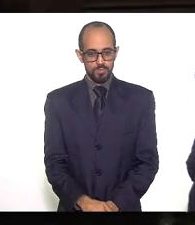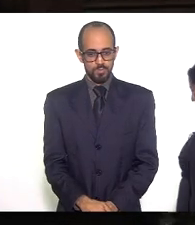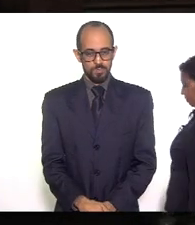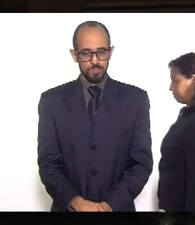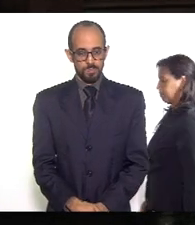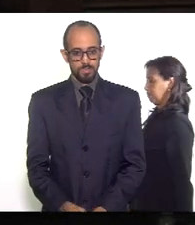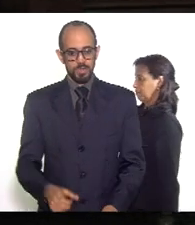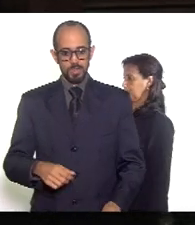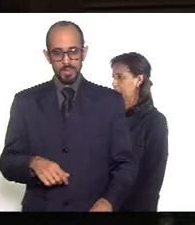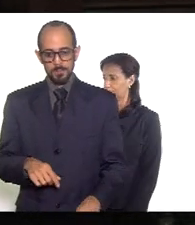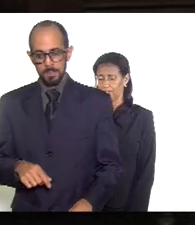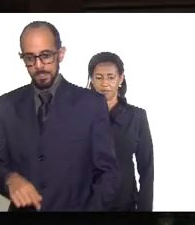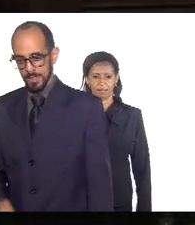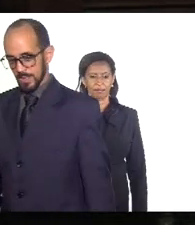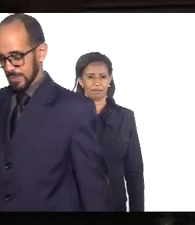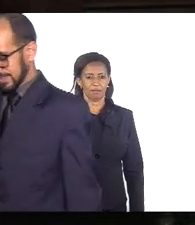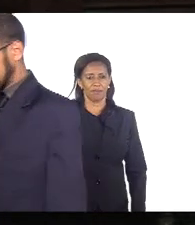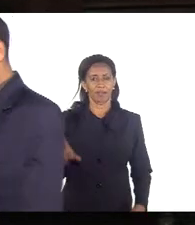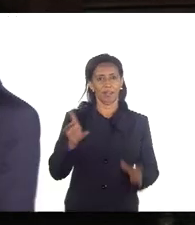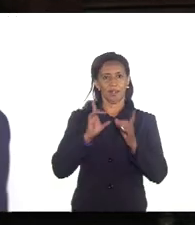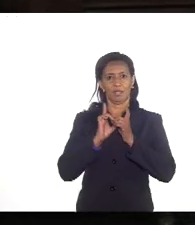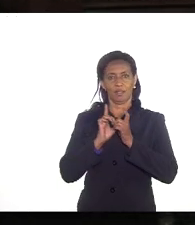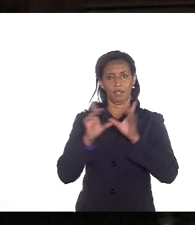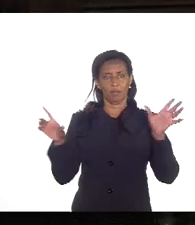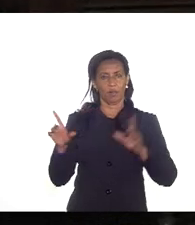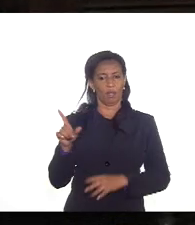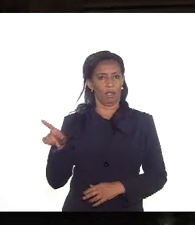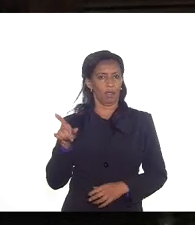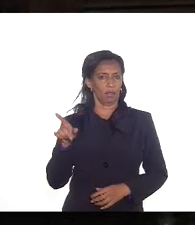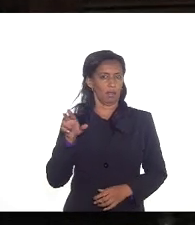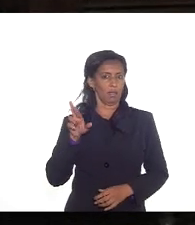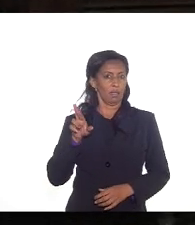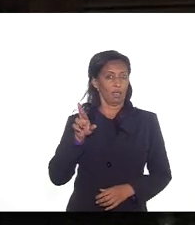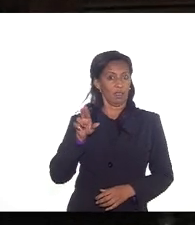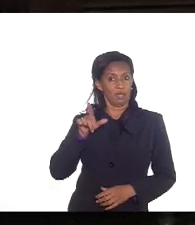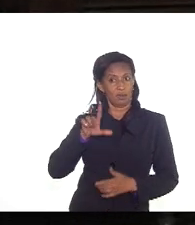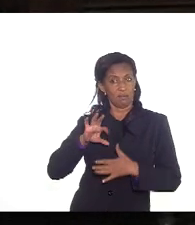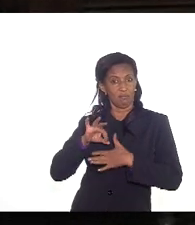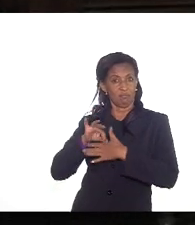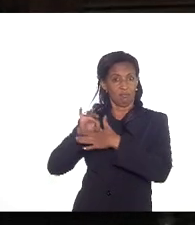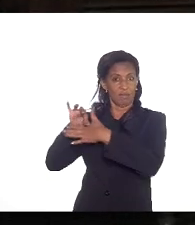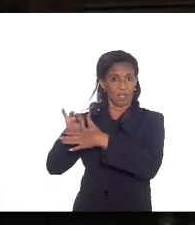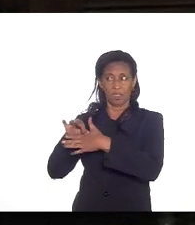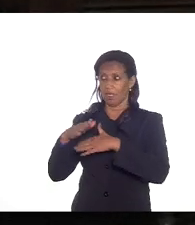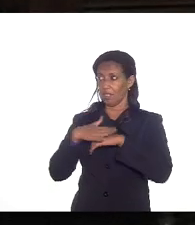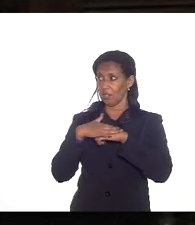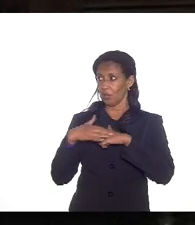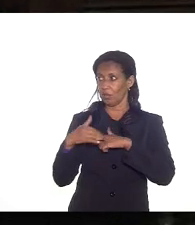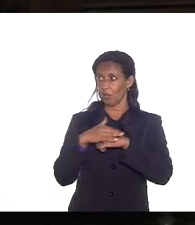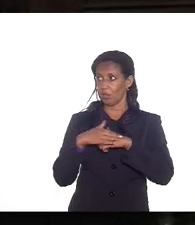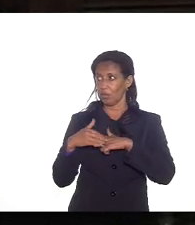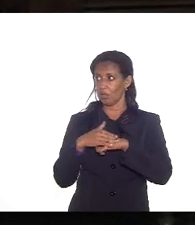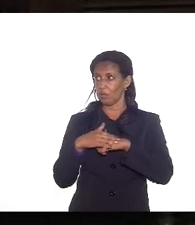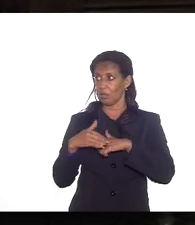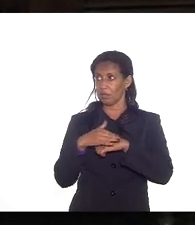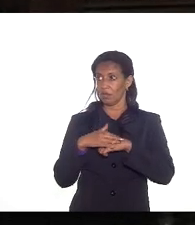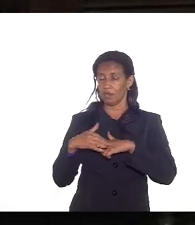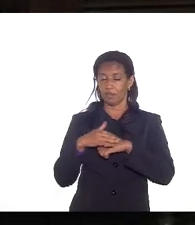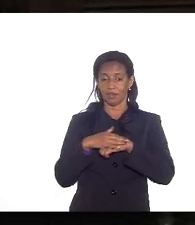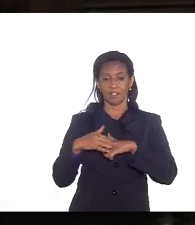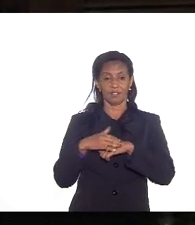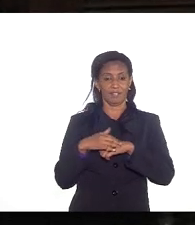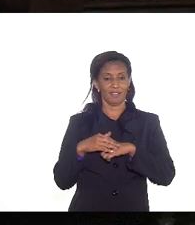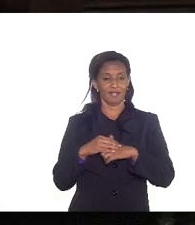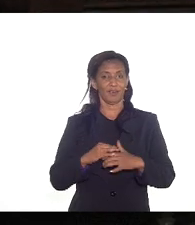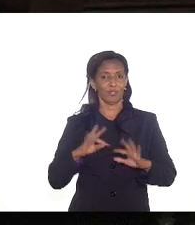e esse Democrata esse grande líder esse conciliador muito me ajudou em